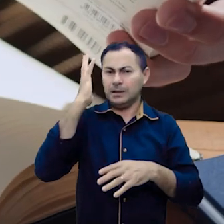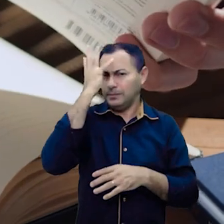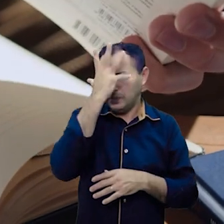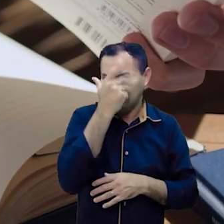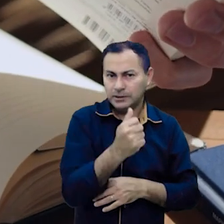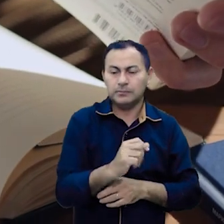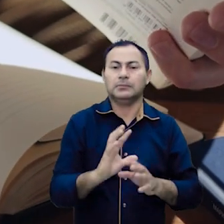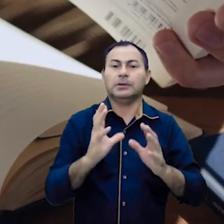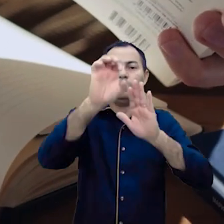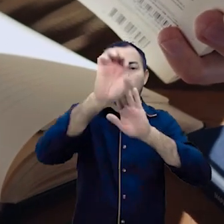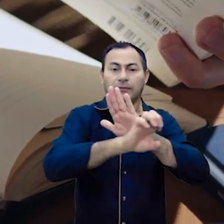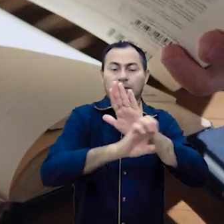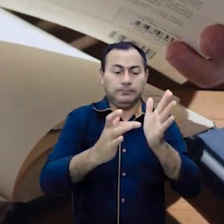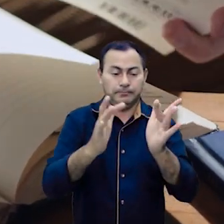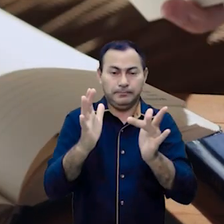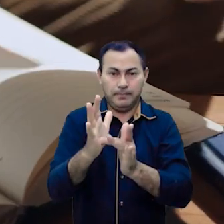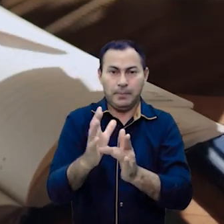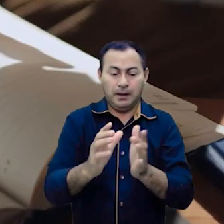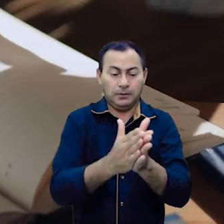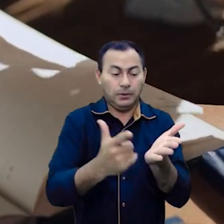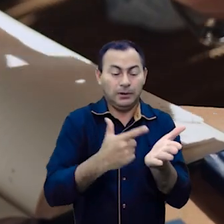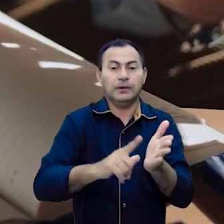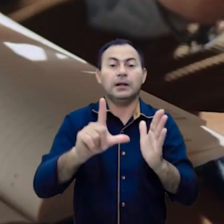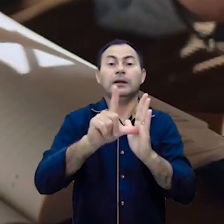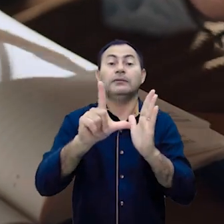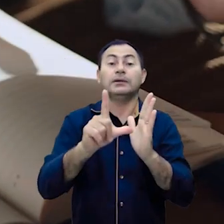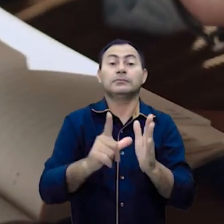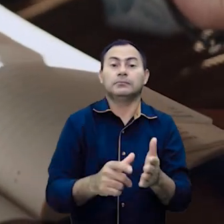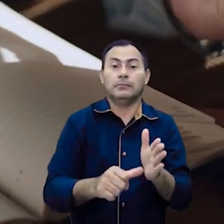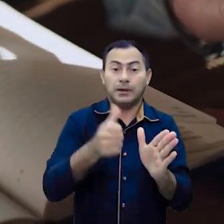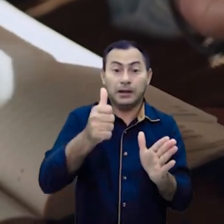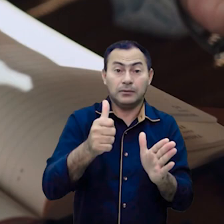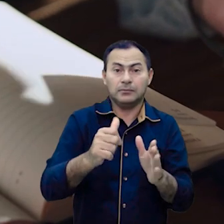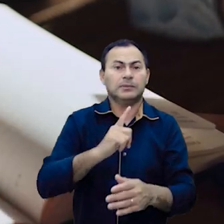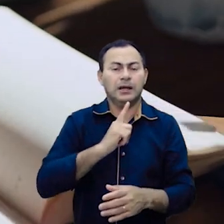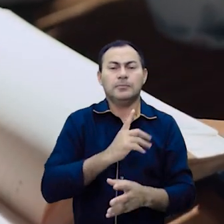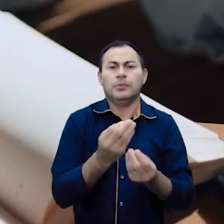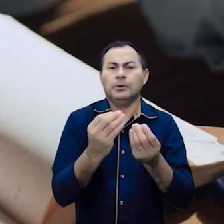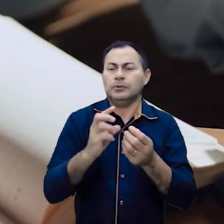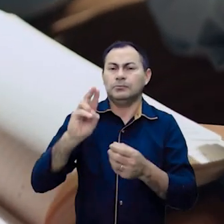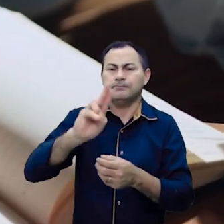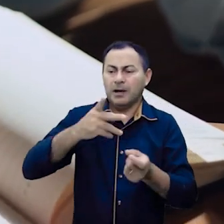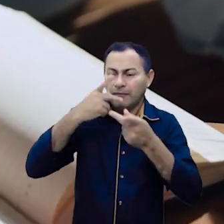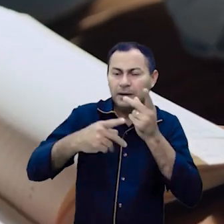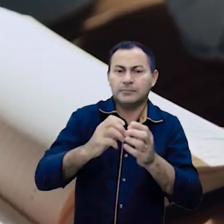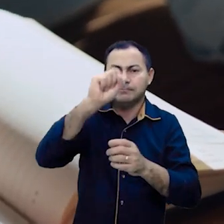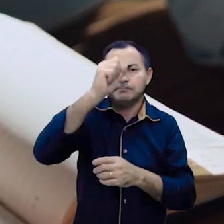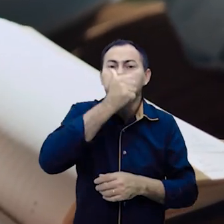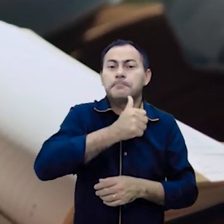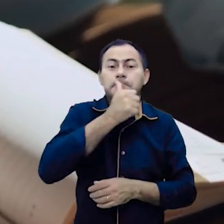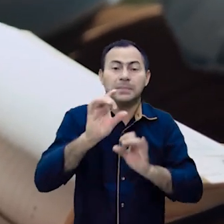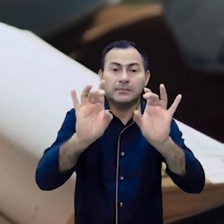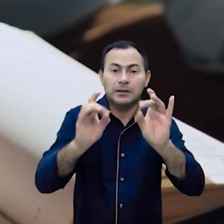é uma das mais bonitas alegorias do Evangelho de Jesus Cristo no livro de Levítico primeiro de tudo existem muitas aplicações